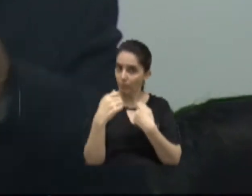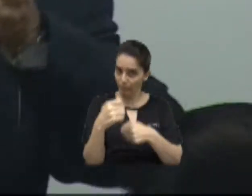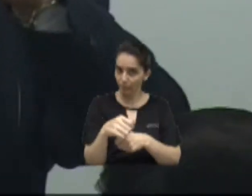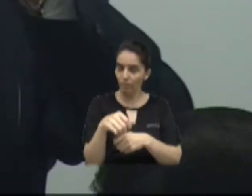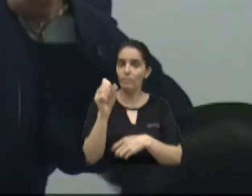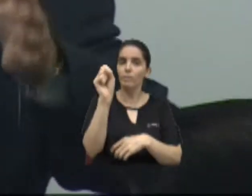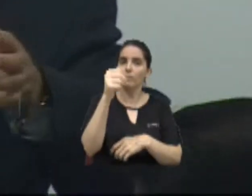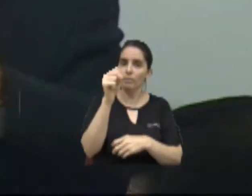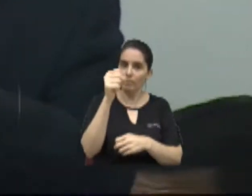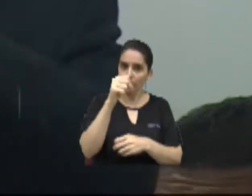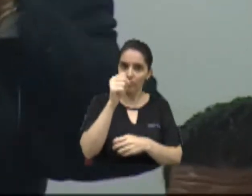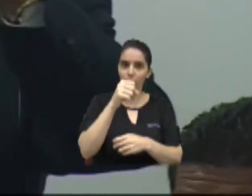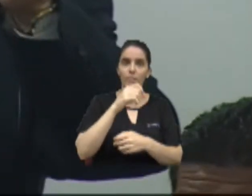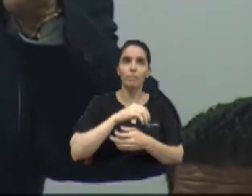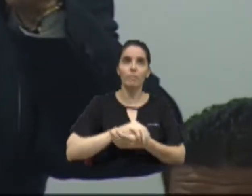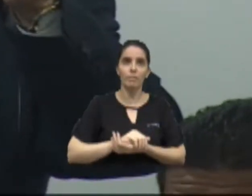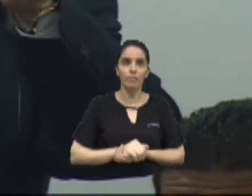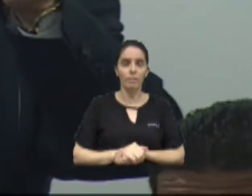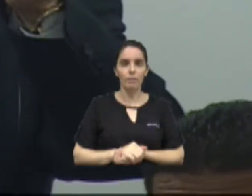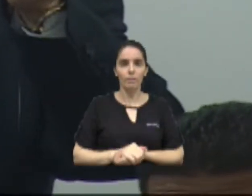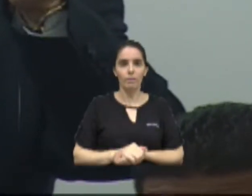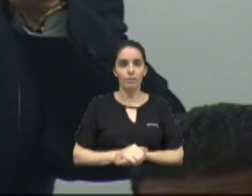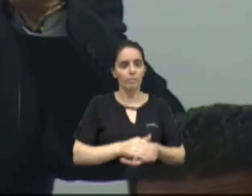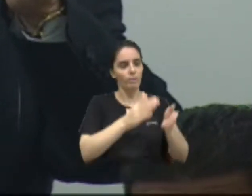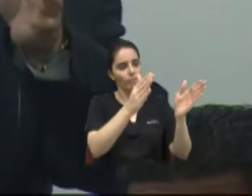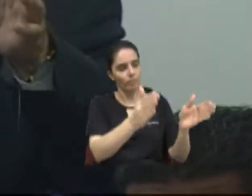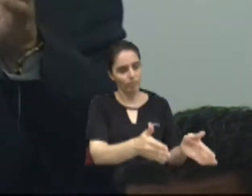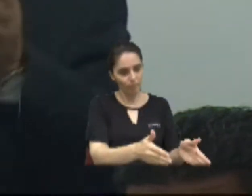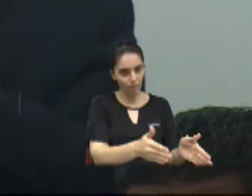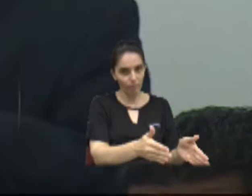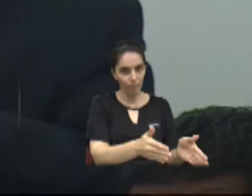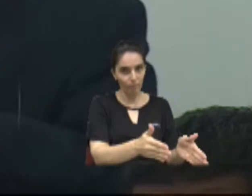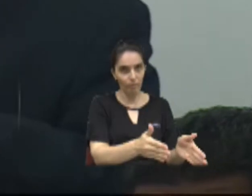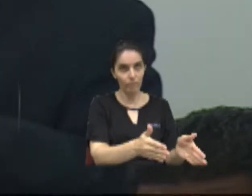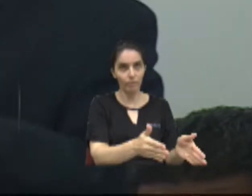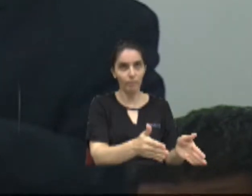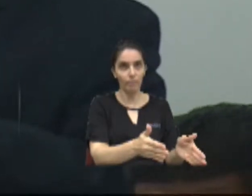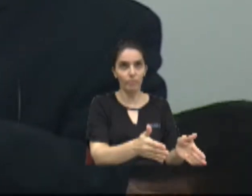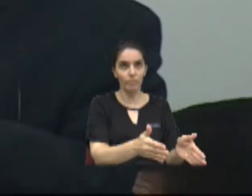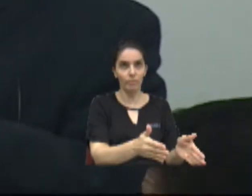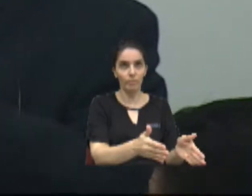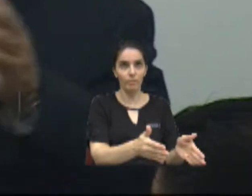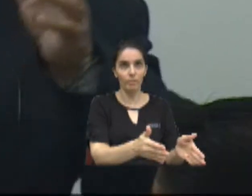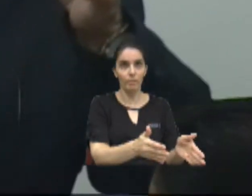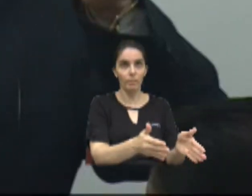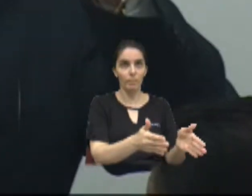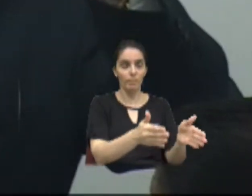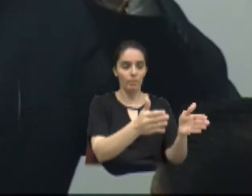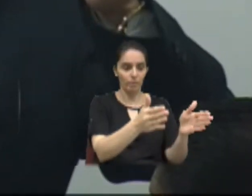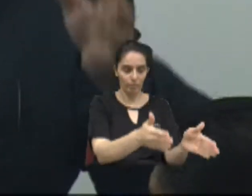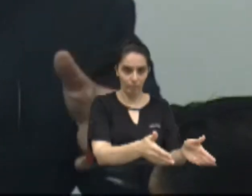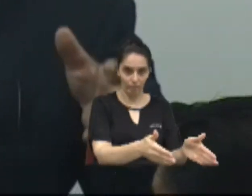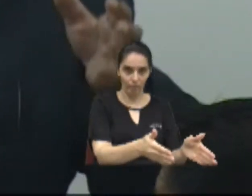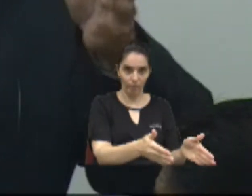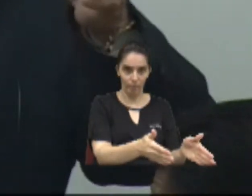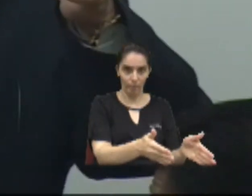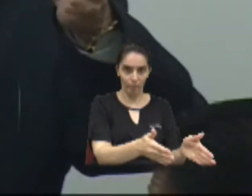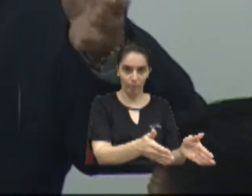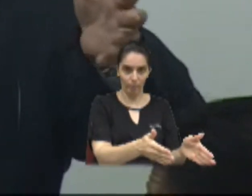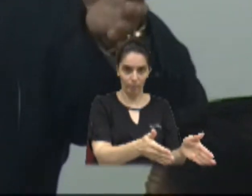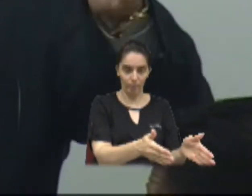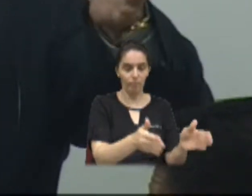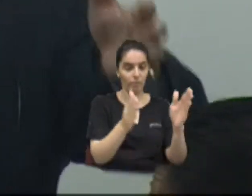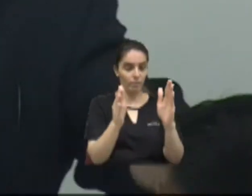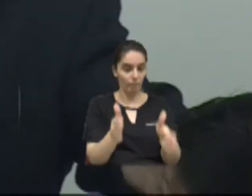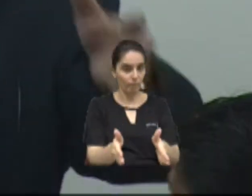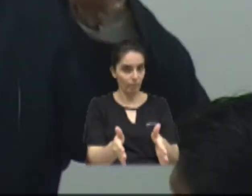sim, uma parte também de colocar um momentinho só, vereador, só para me finalizar, sim,